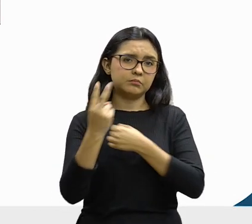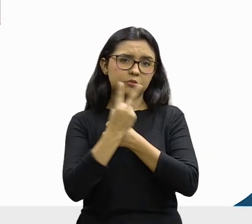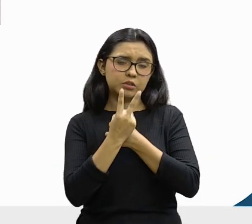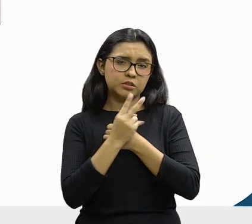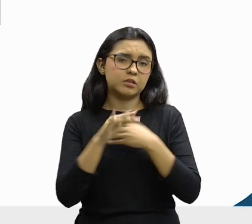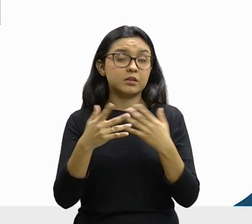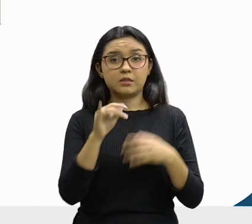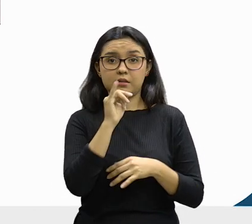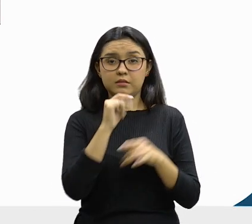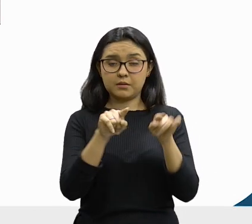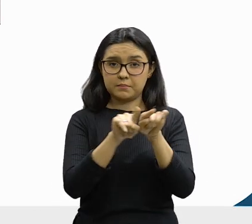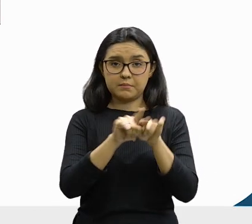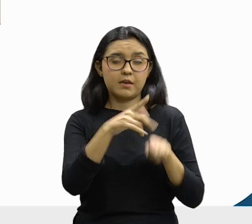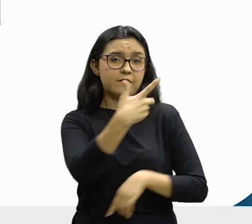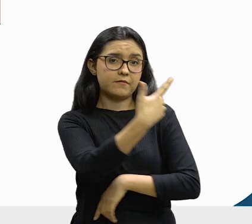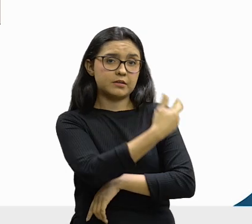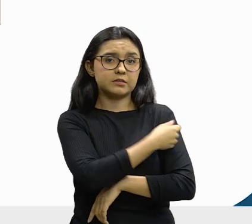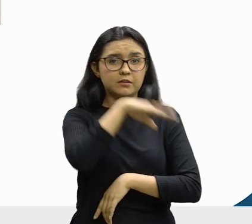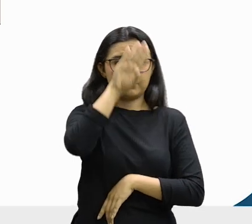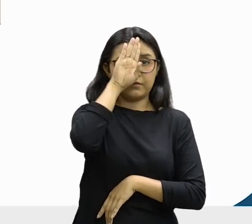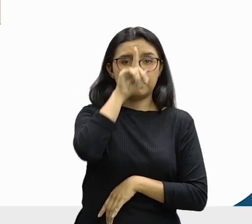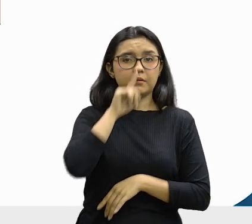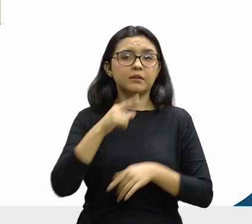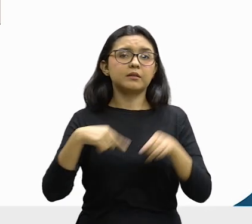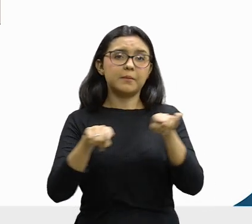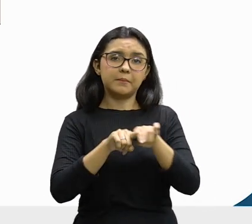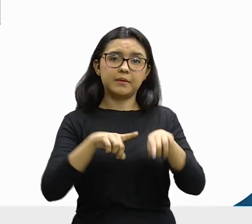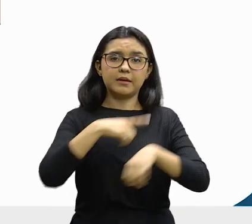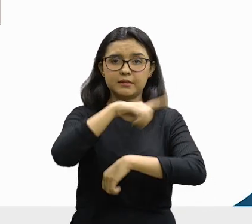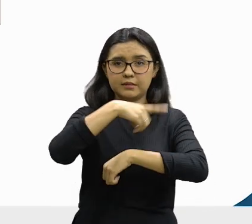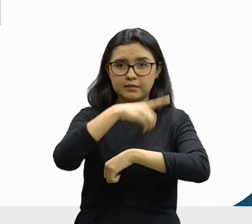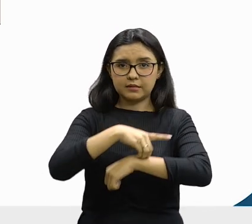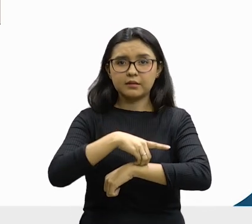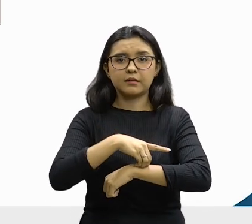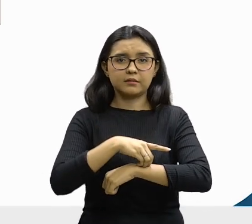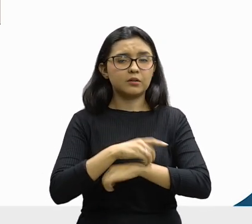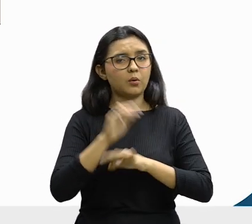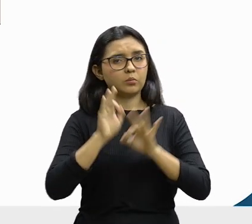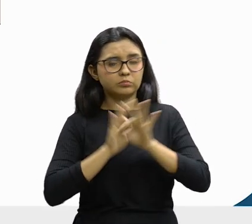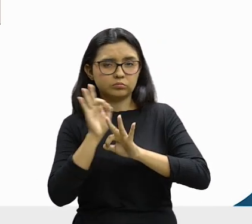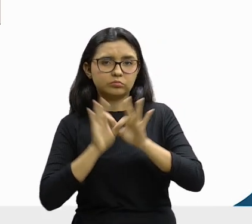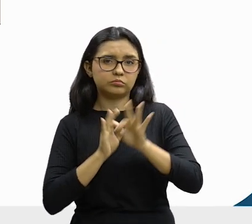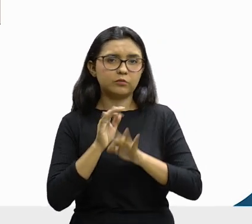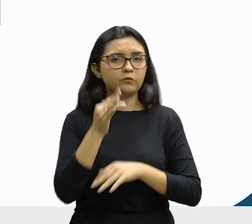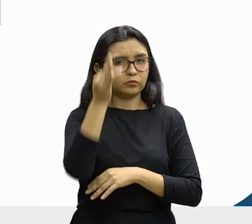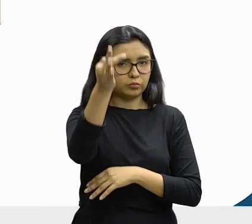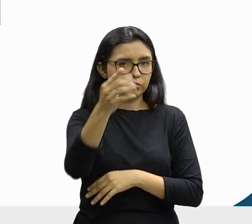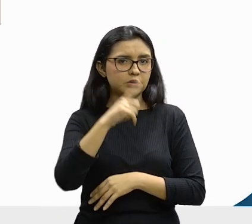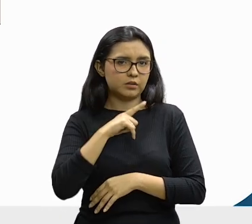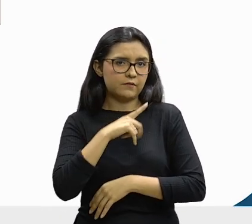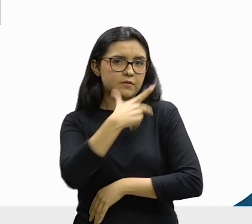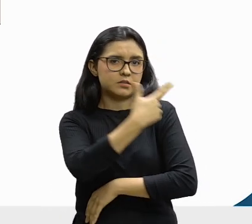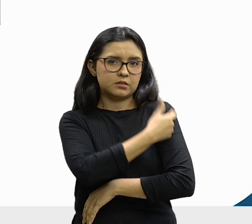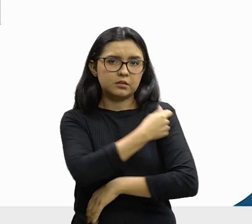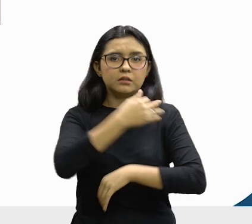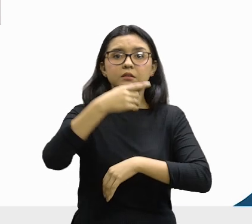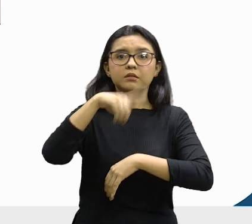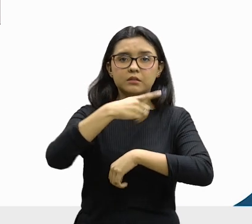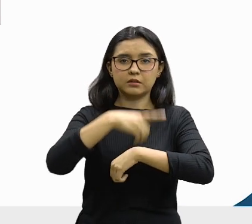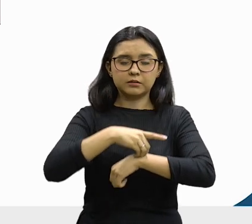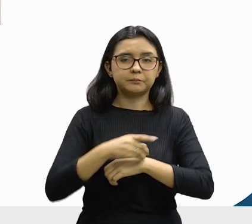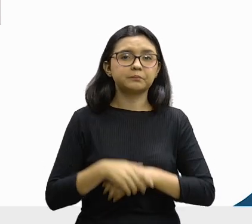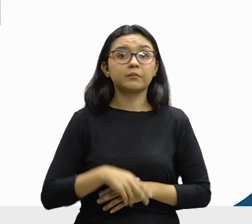vacina para a febre amarela e da dengue, que ainda está ali em processos de ajustes, certo? E lembrando que